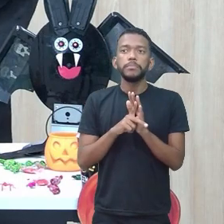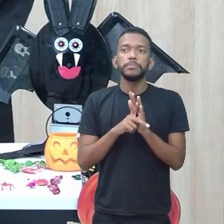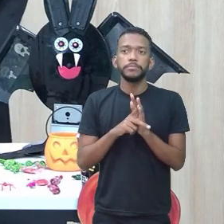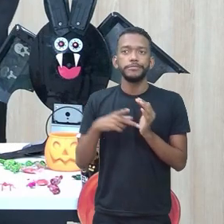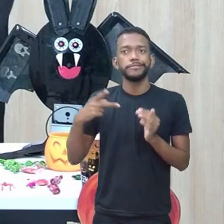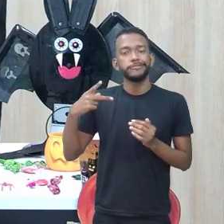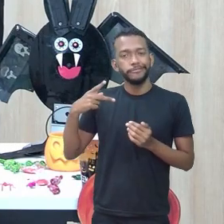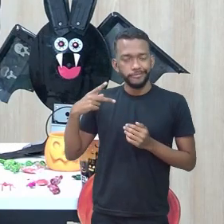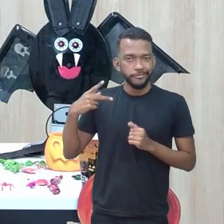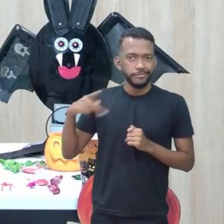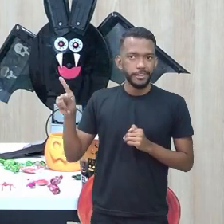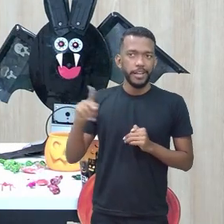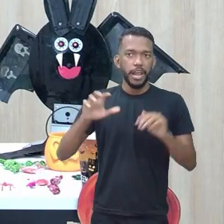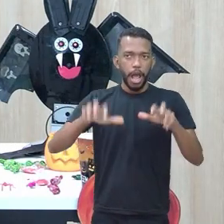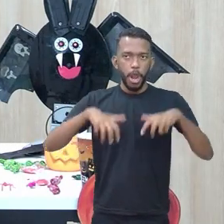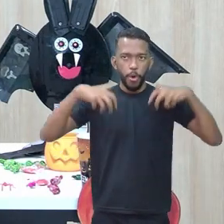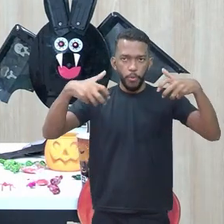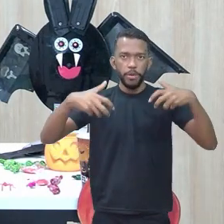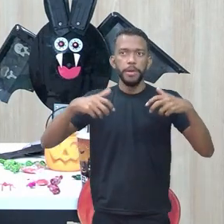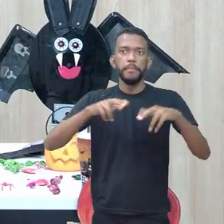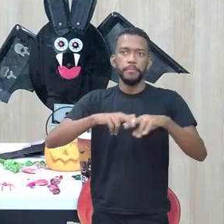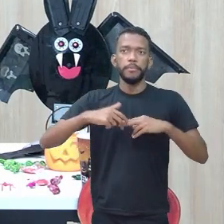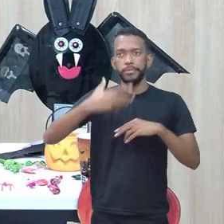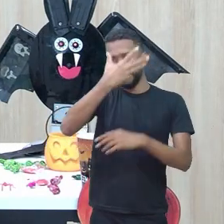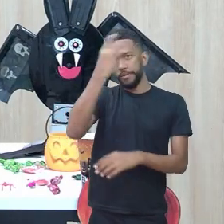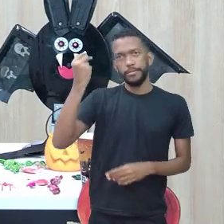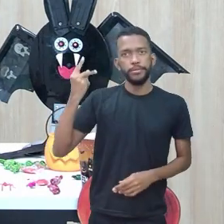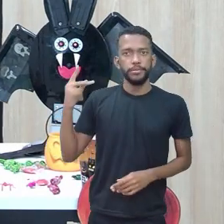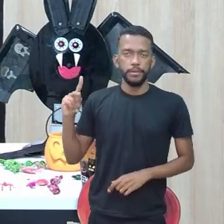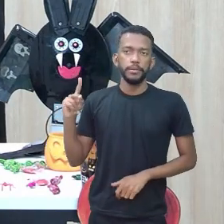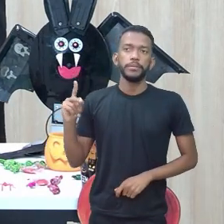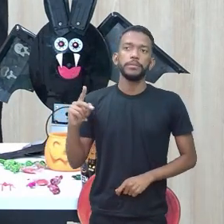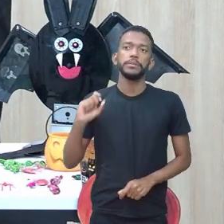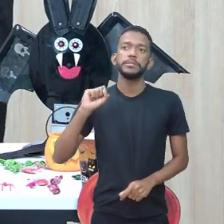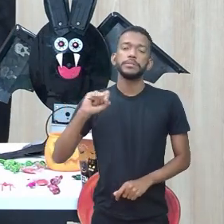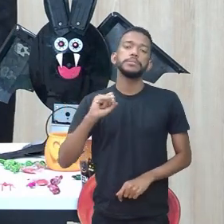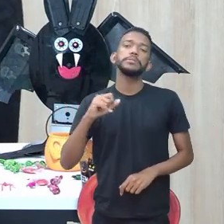esquece do coitado do Saci Pererê. Então isso é um processo de aculturação.